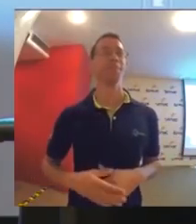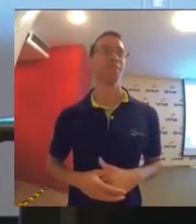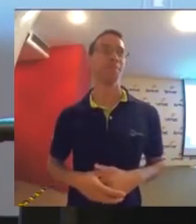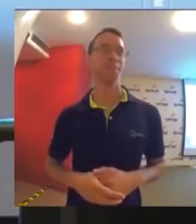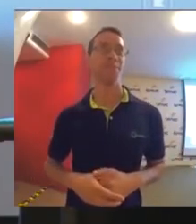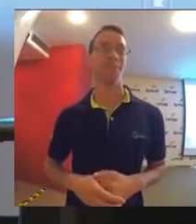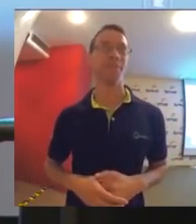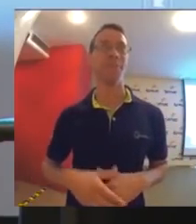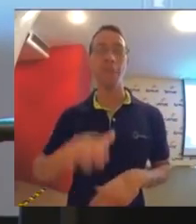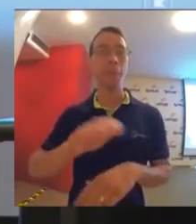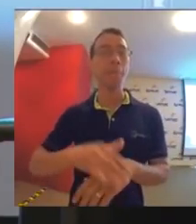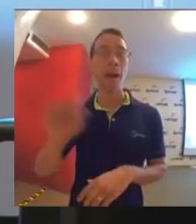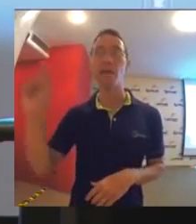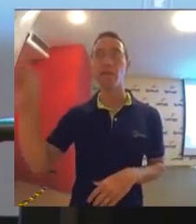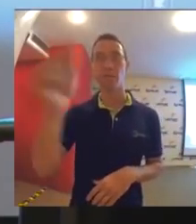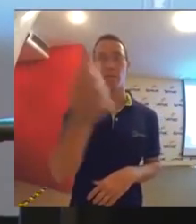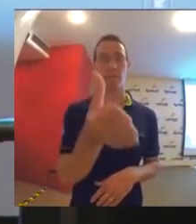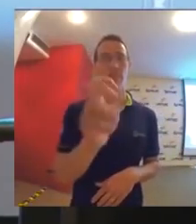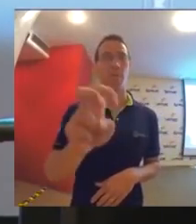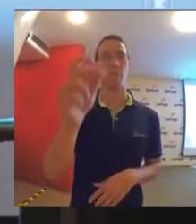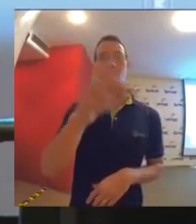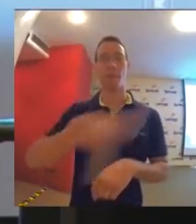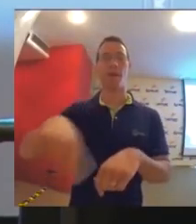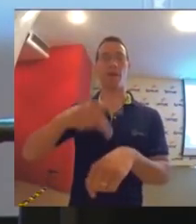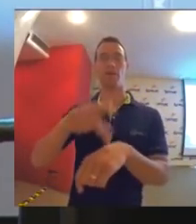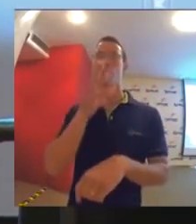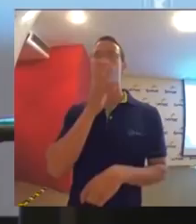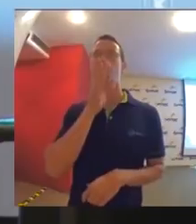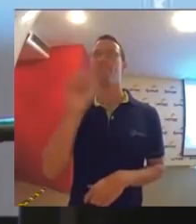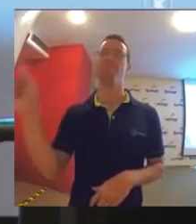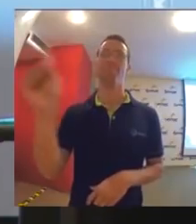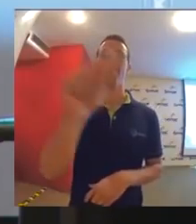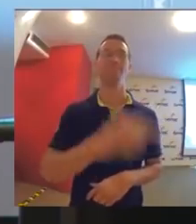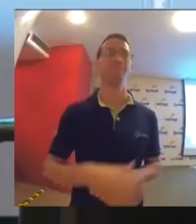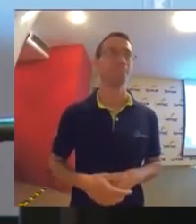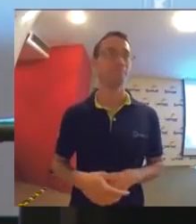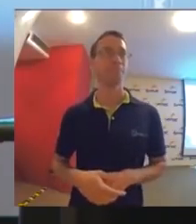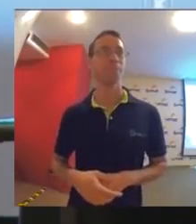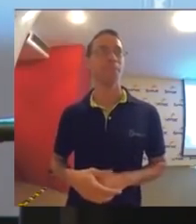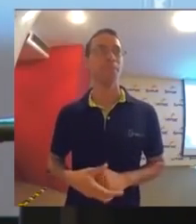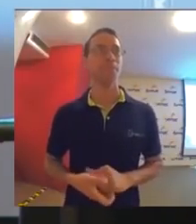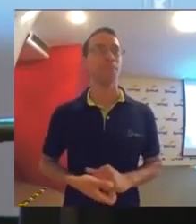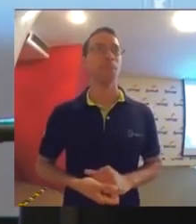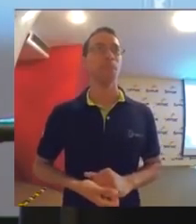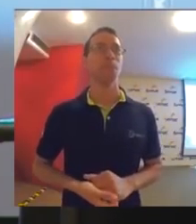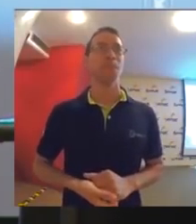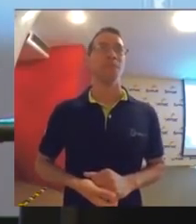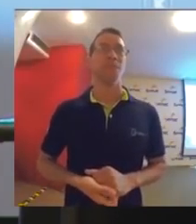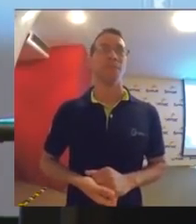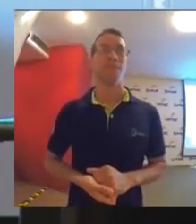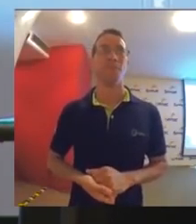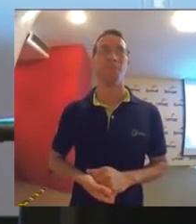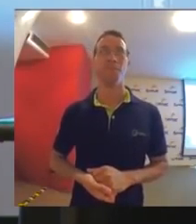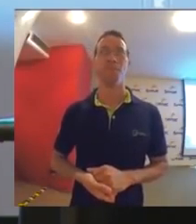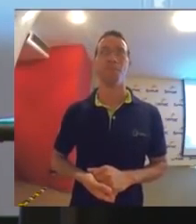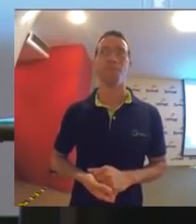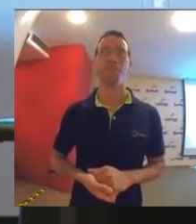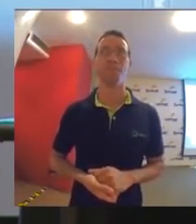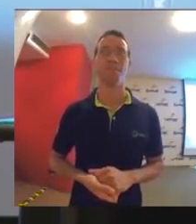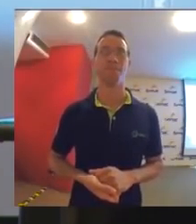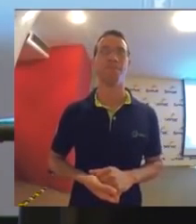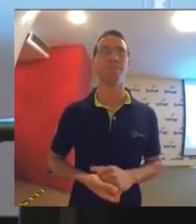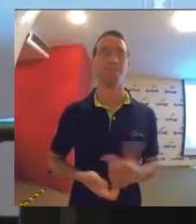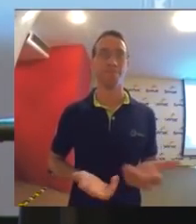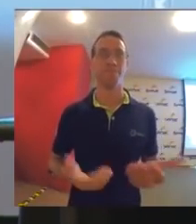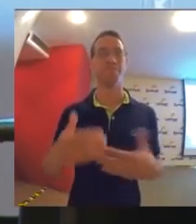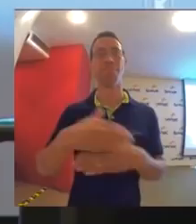mais de 65 países que eu conheço. Bom, é por aí que eu gostaria de conversar, mas conversarei